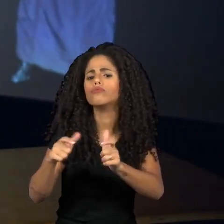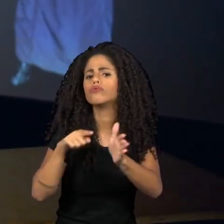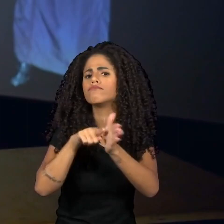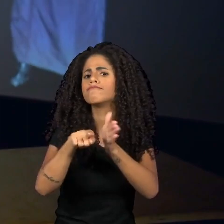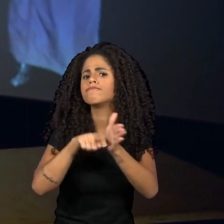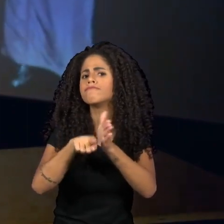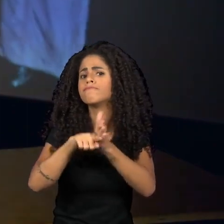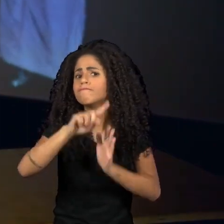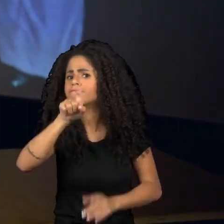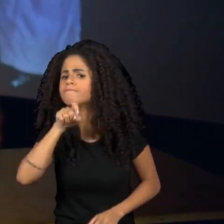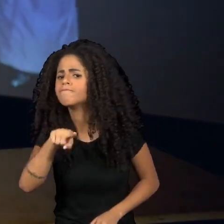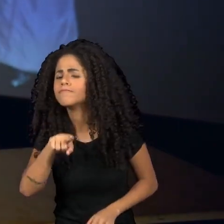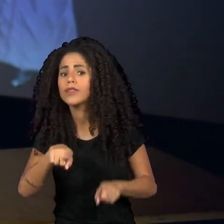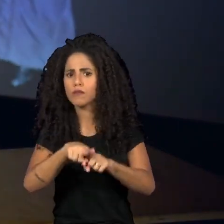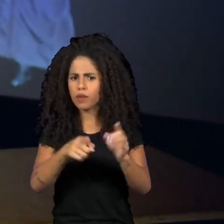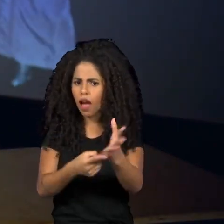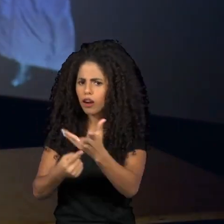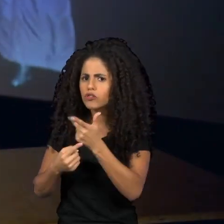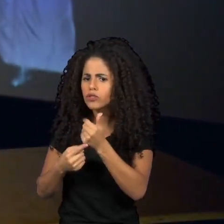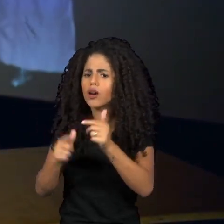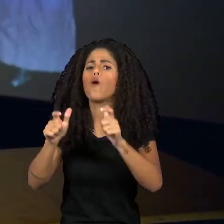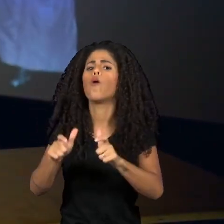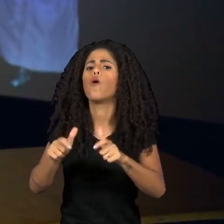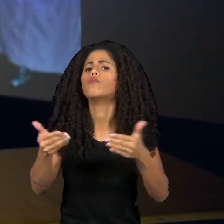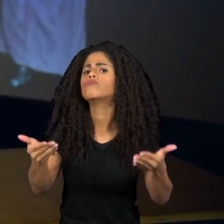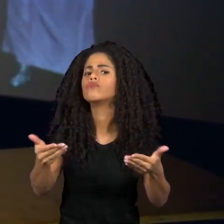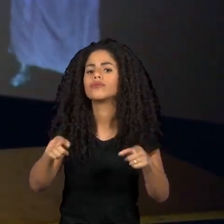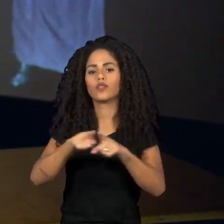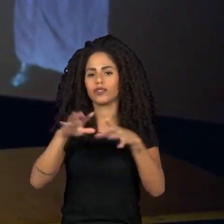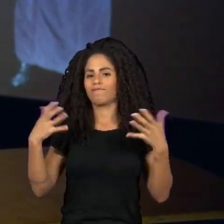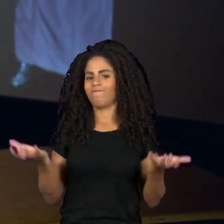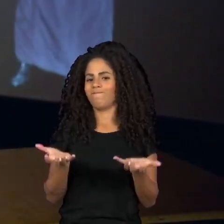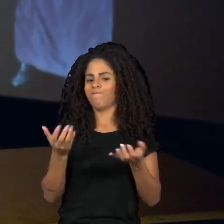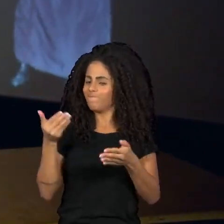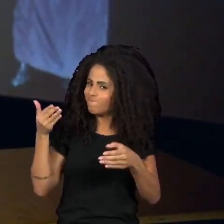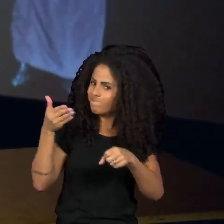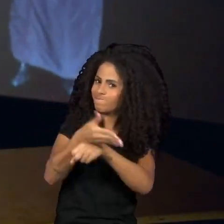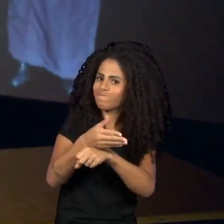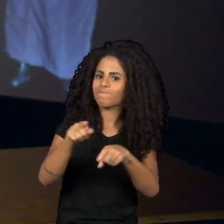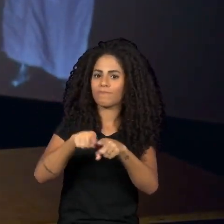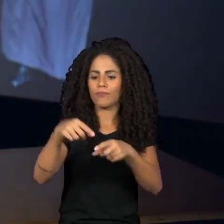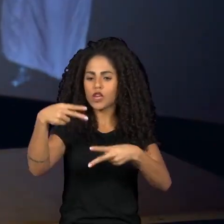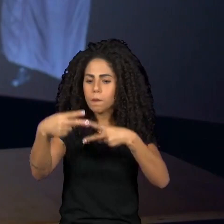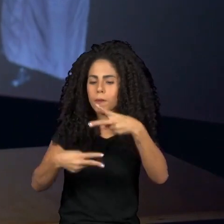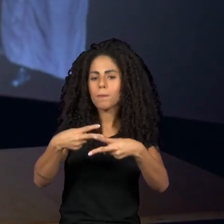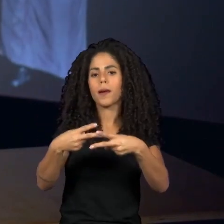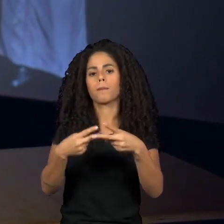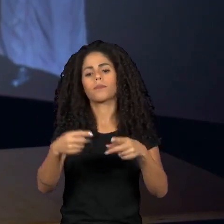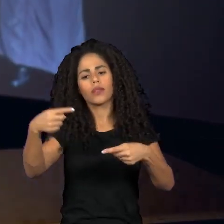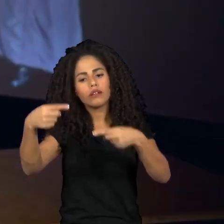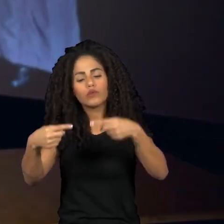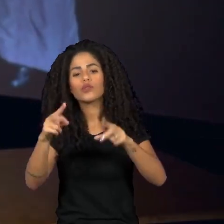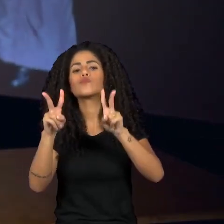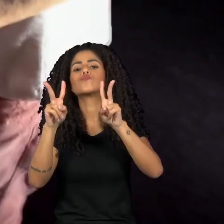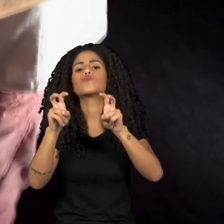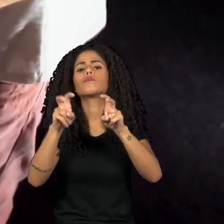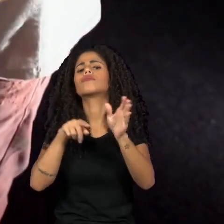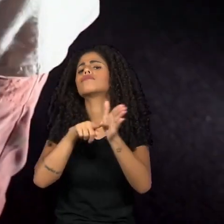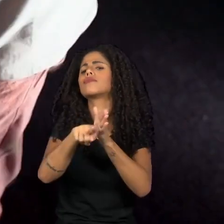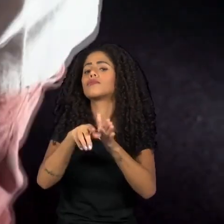os artistas? E a gente está muito feliz em fazer parte dessa Bienal que propõe uma discussão sobre essa